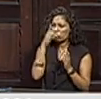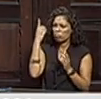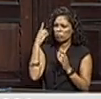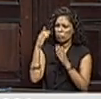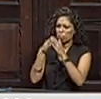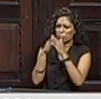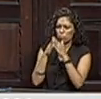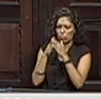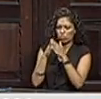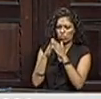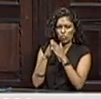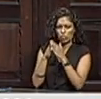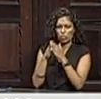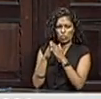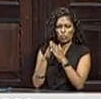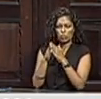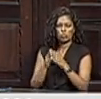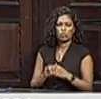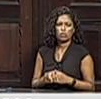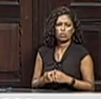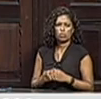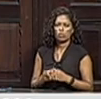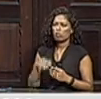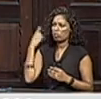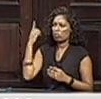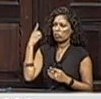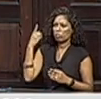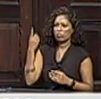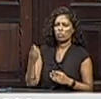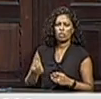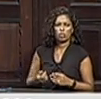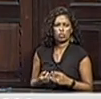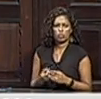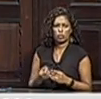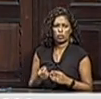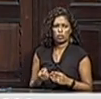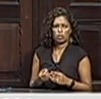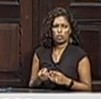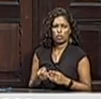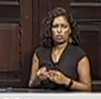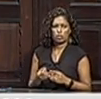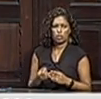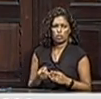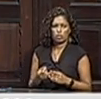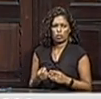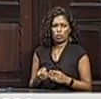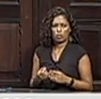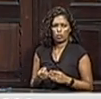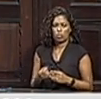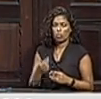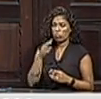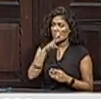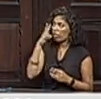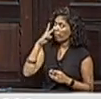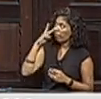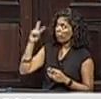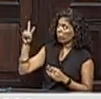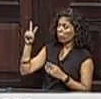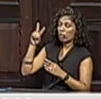Deputado Tutuca, fazer um apelo a Vossa Excelência. Vossa Excelência está olhando o painel e já percebeu, deputado